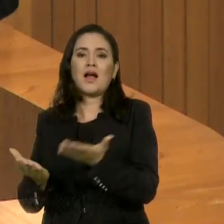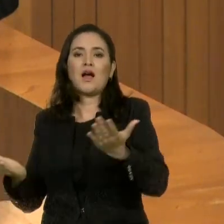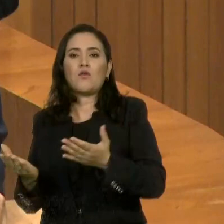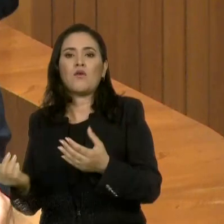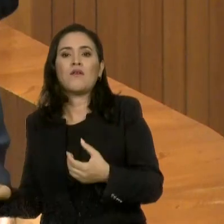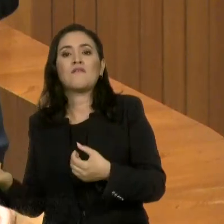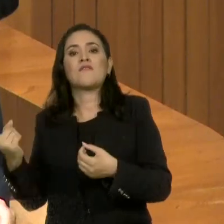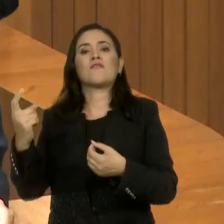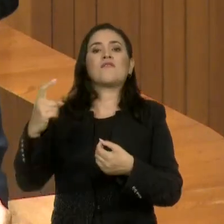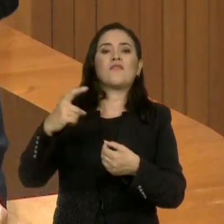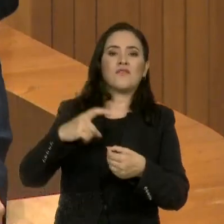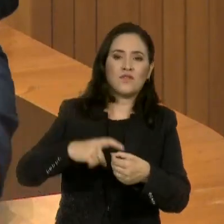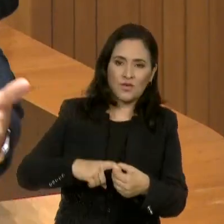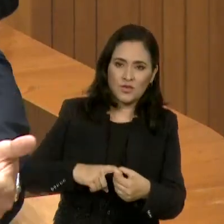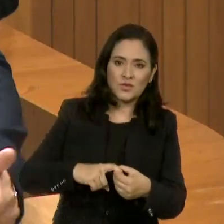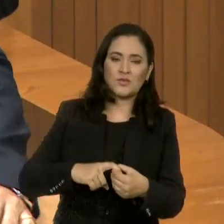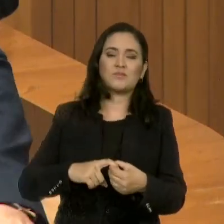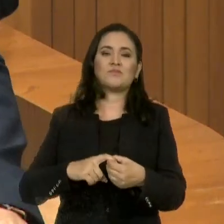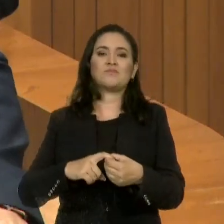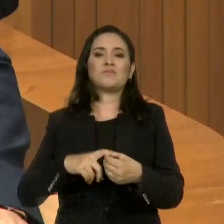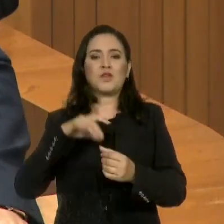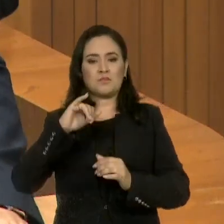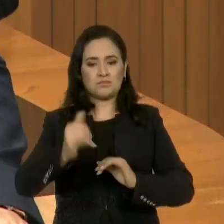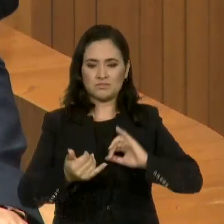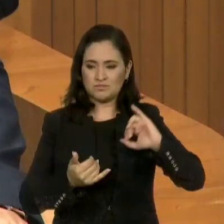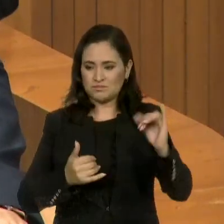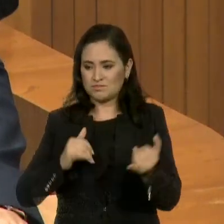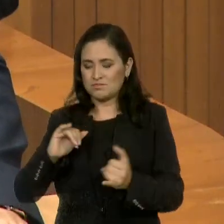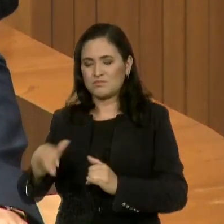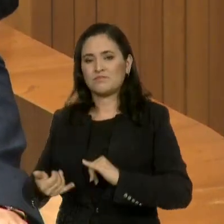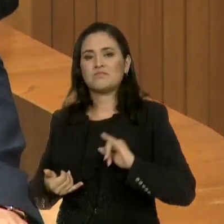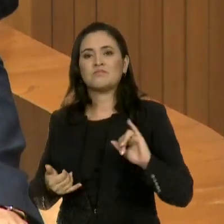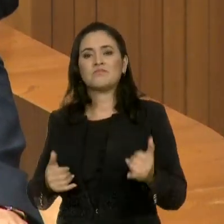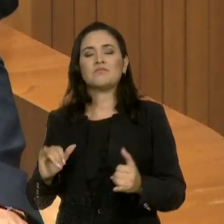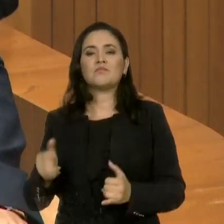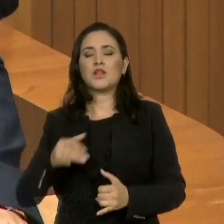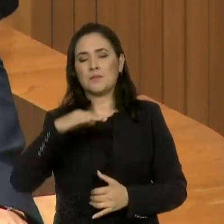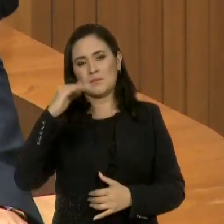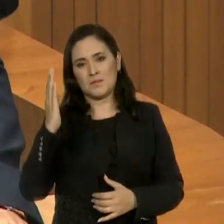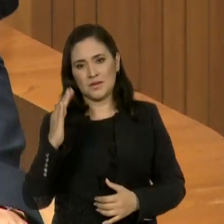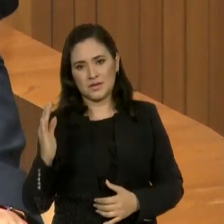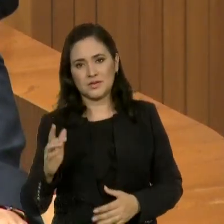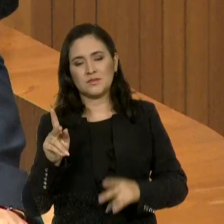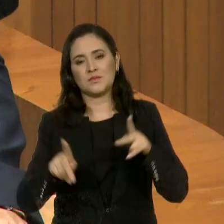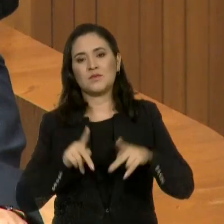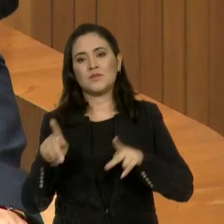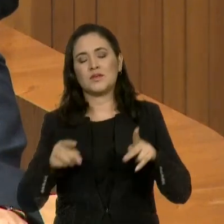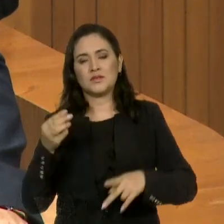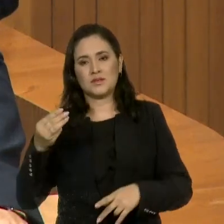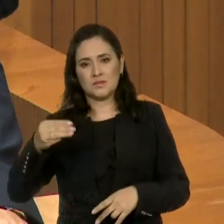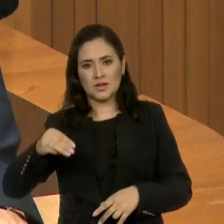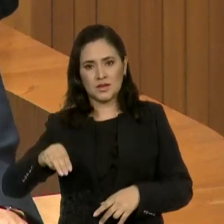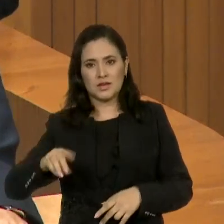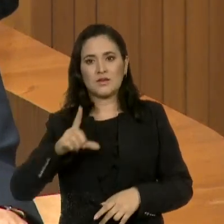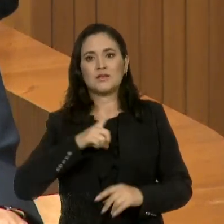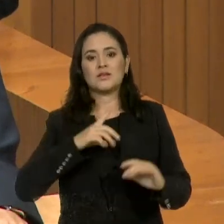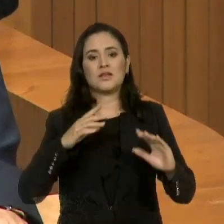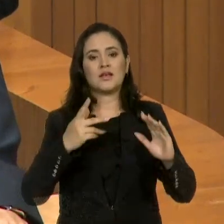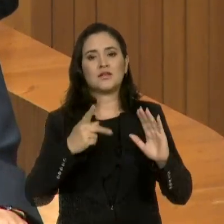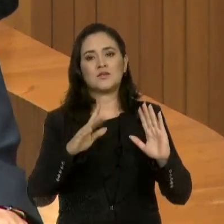para dar oportunidade aos brasileiros e aos maranhenses a ter a casa